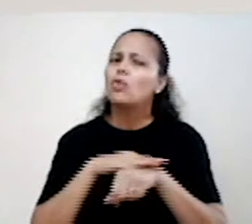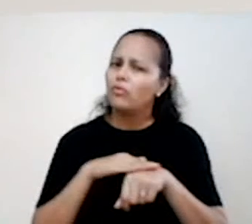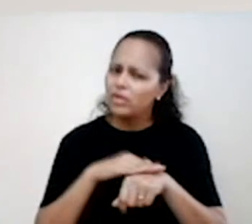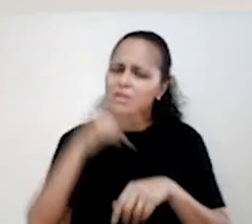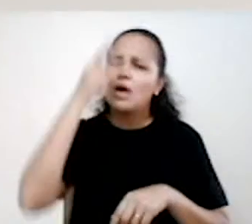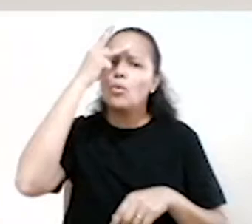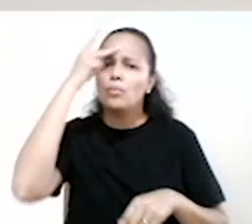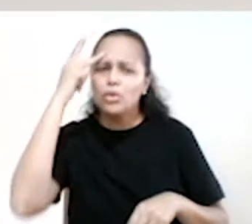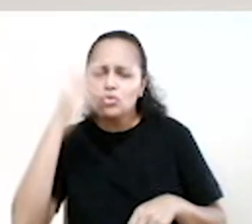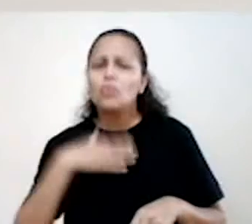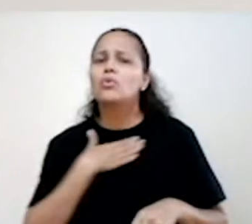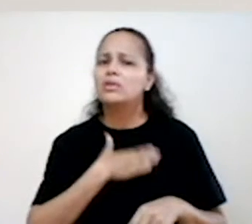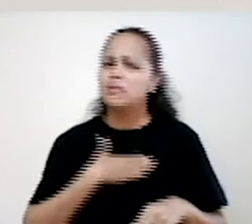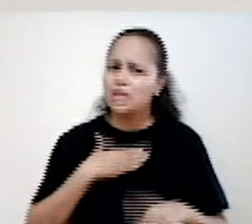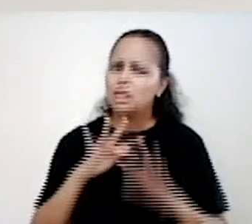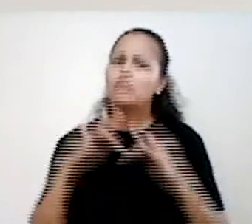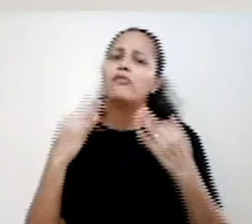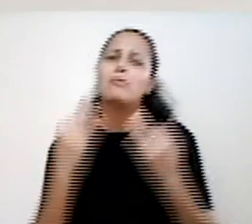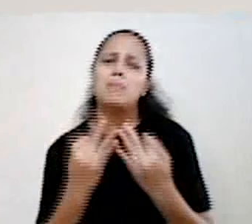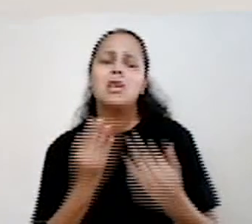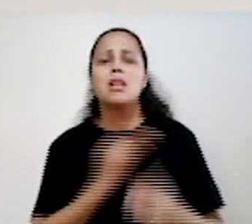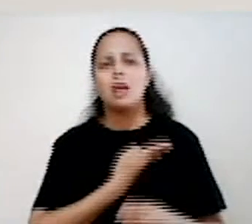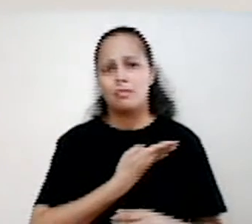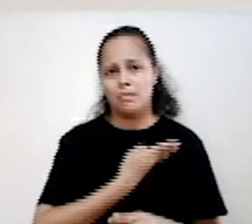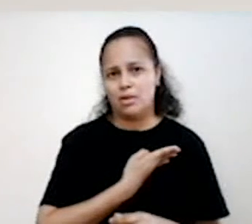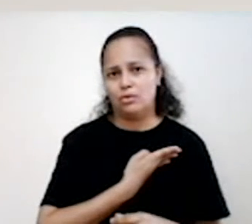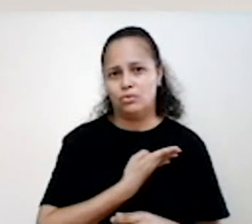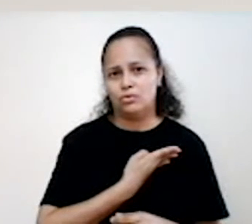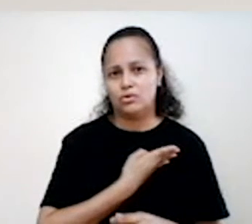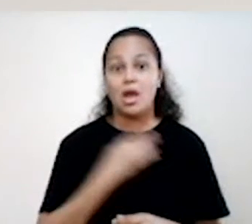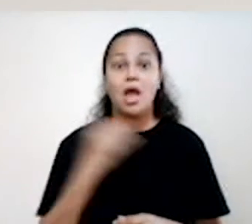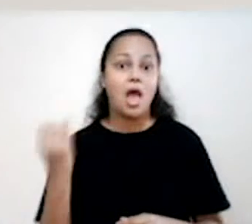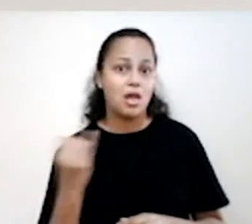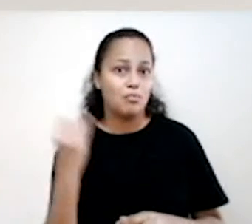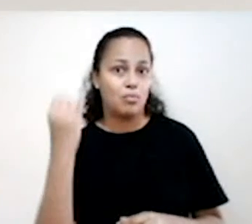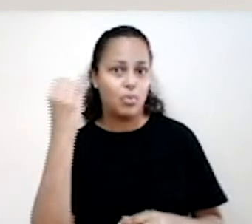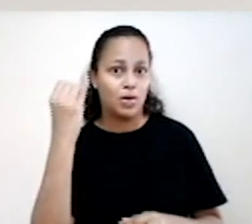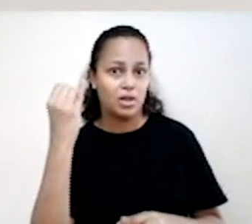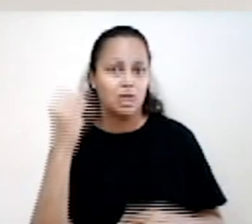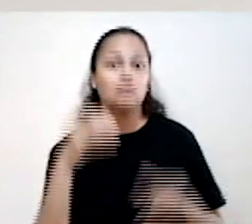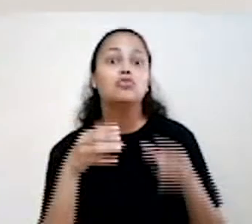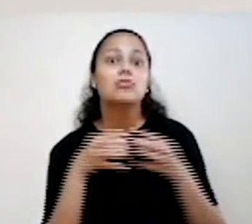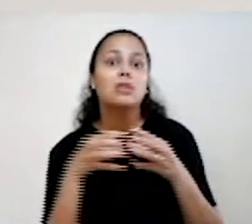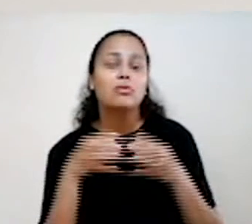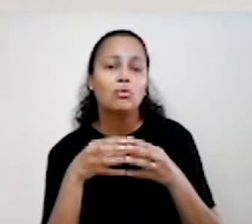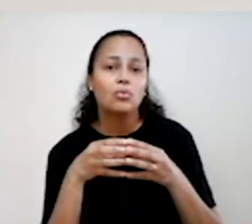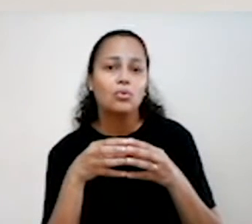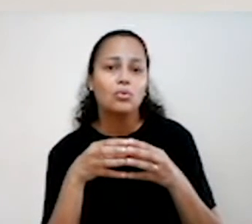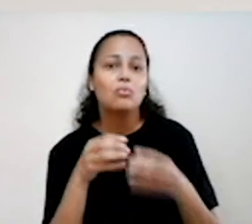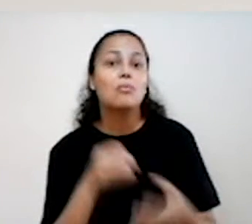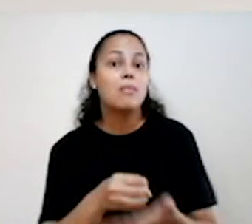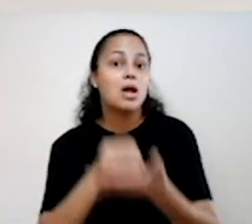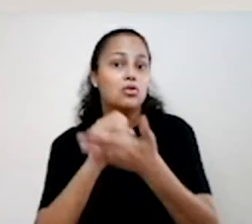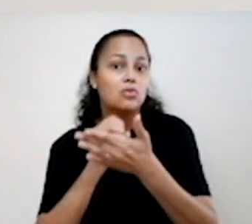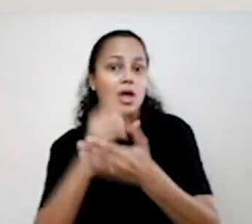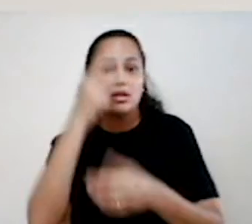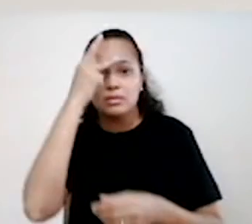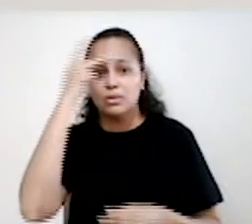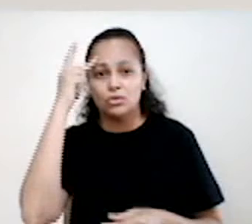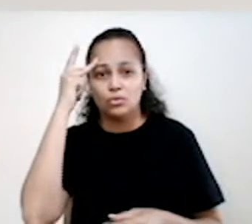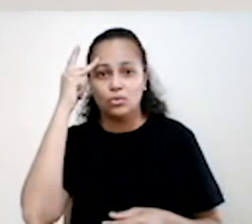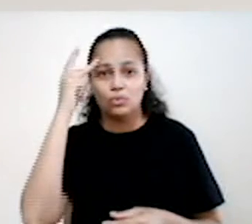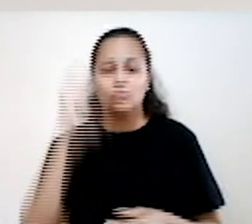pessoas queridas, seja ela família, amigos e outros. É muito importante que haja uma rede de apoio para as